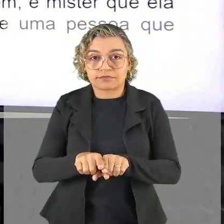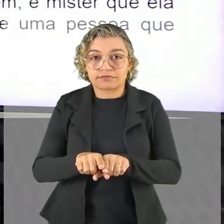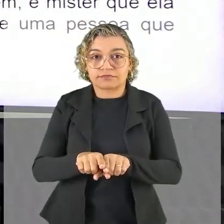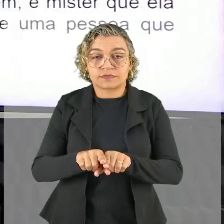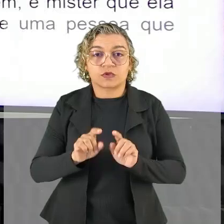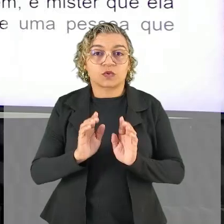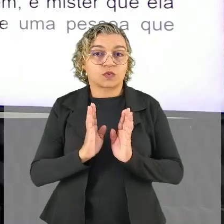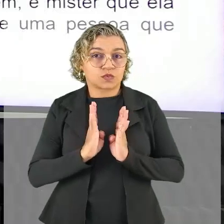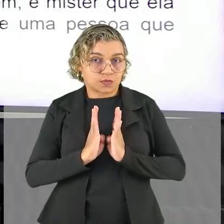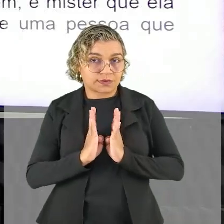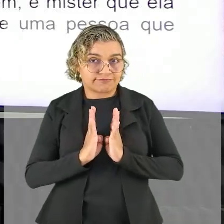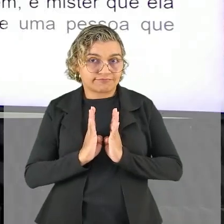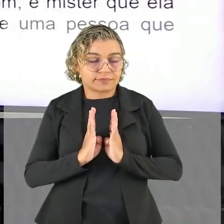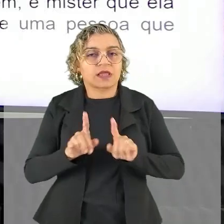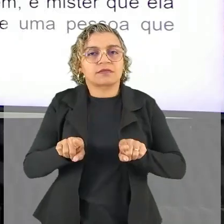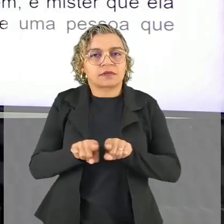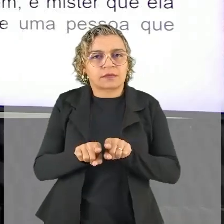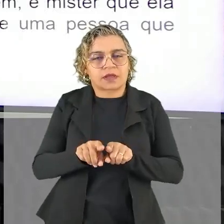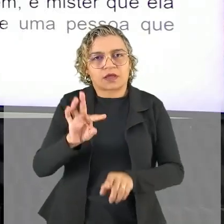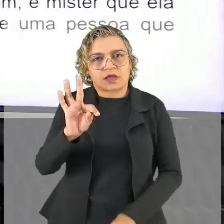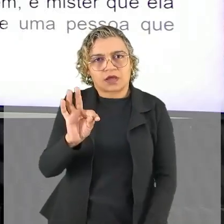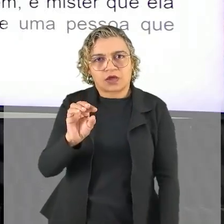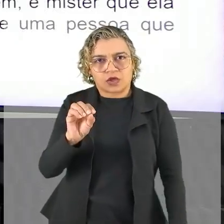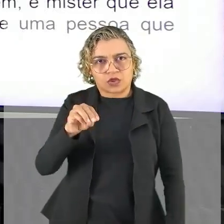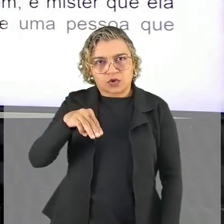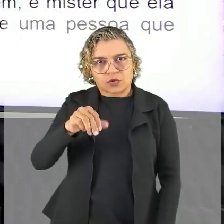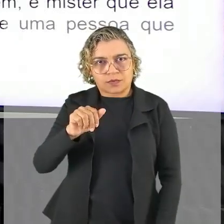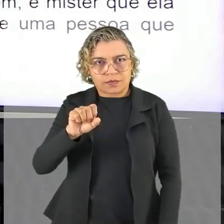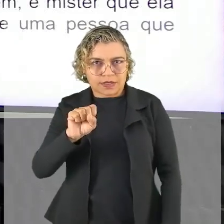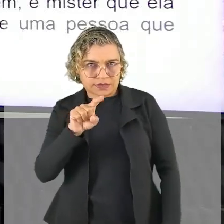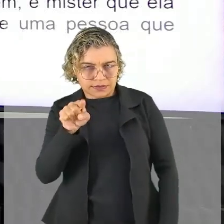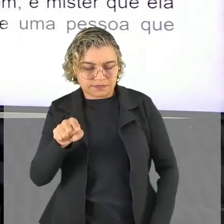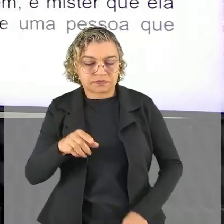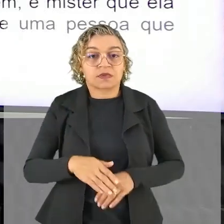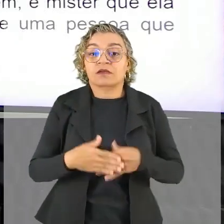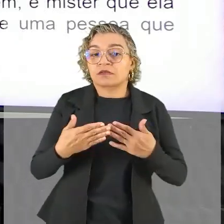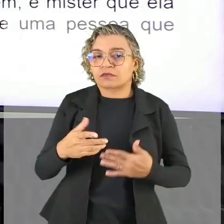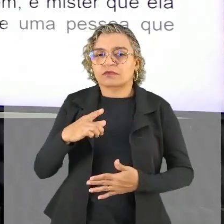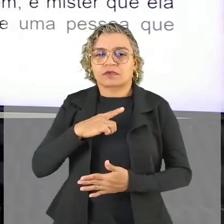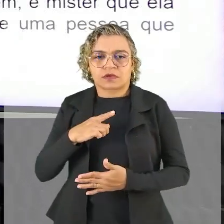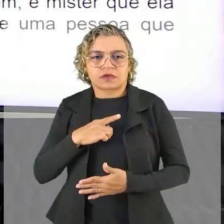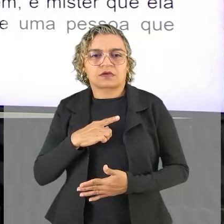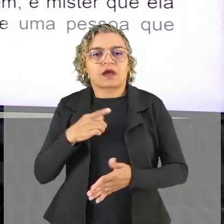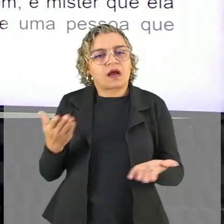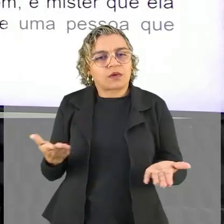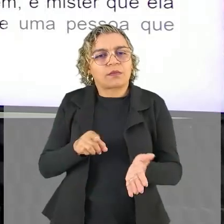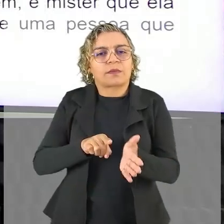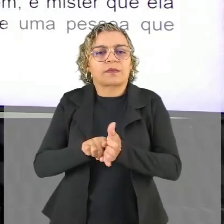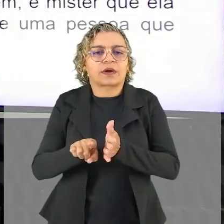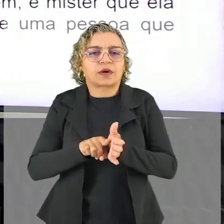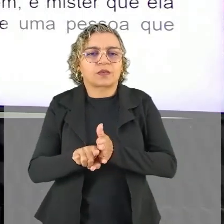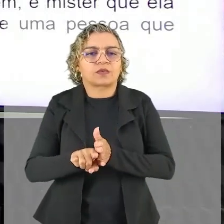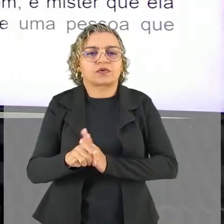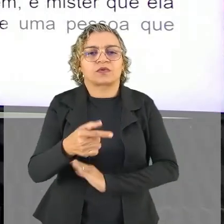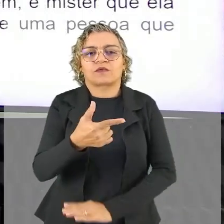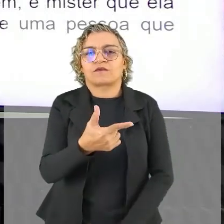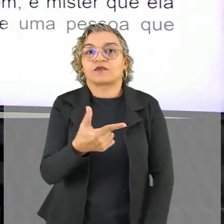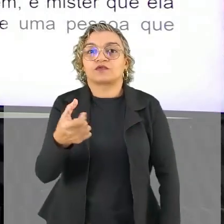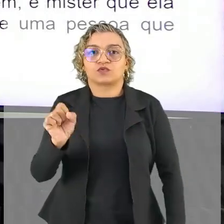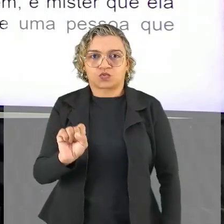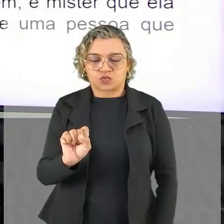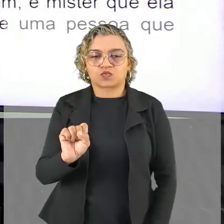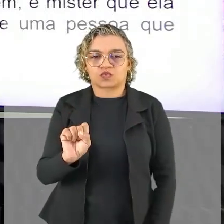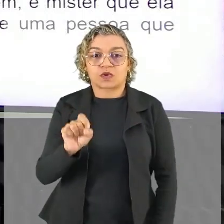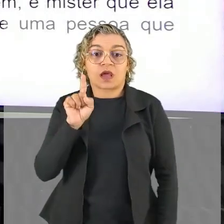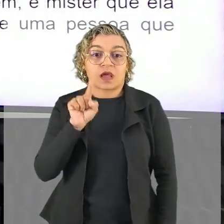Nós temos mais uma questão aqui sobre a filosofia medieval, que é a questão de número 28 aqui do nosso material.